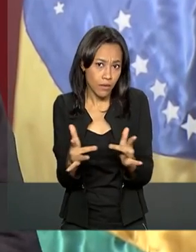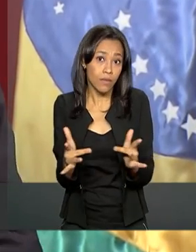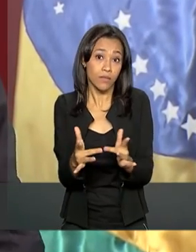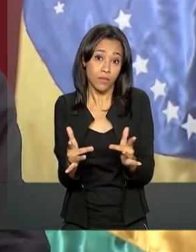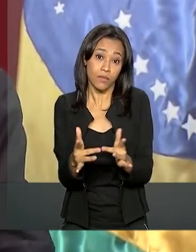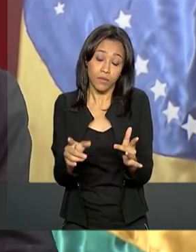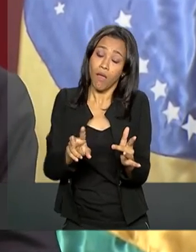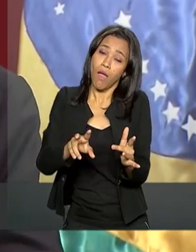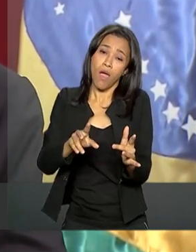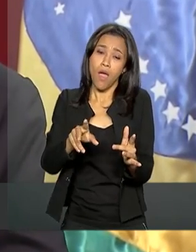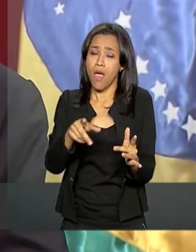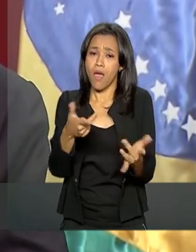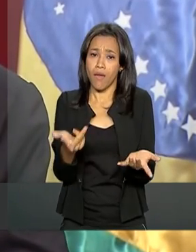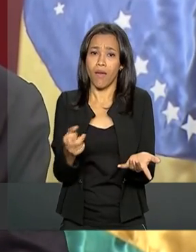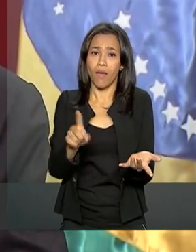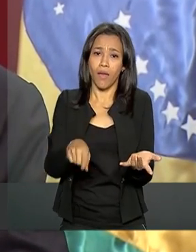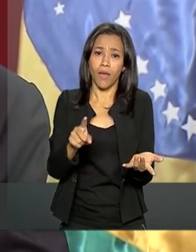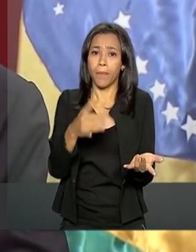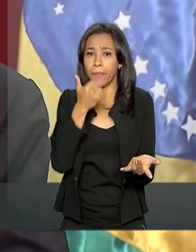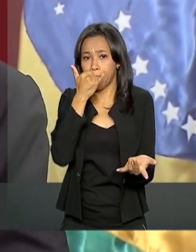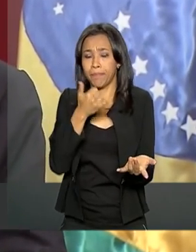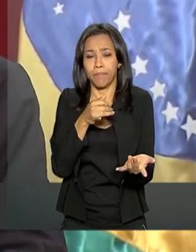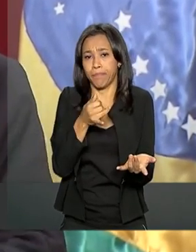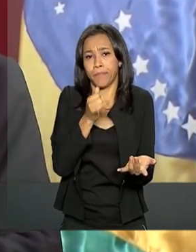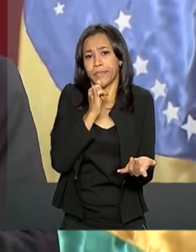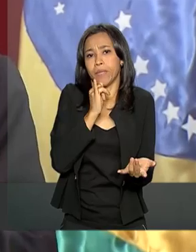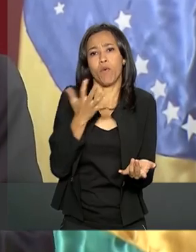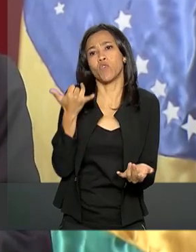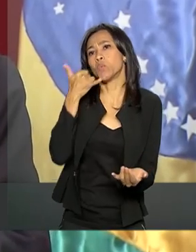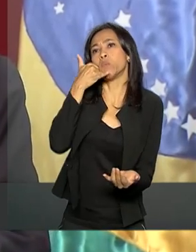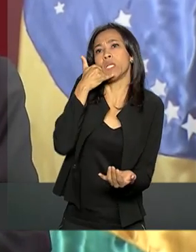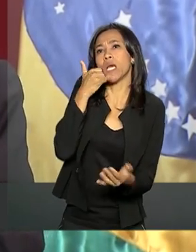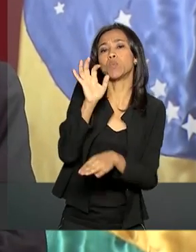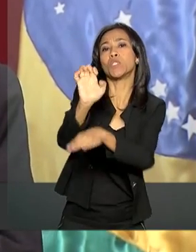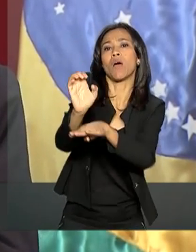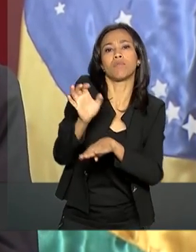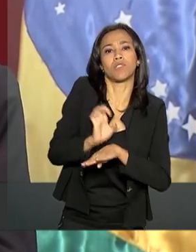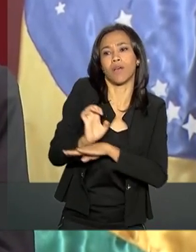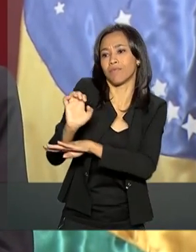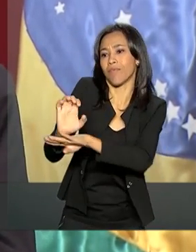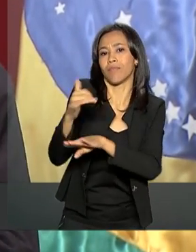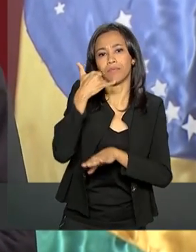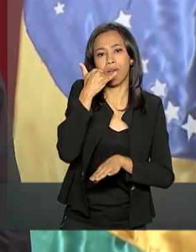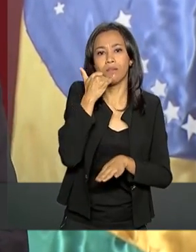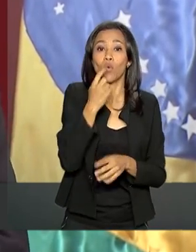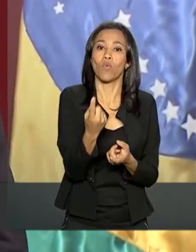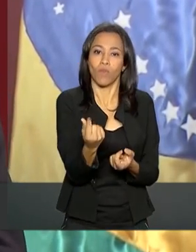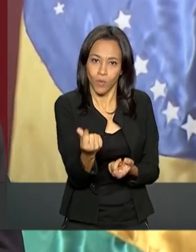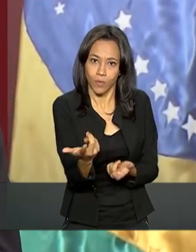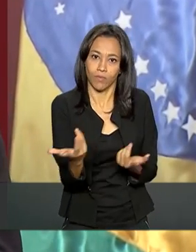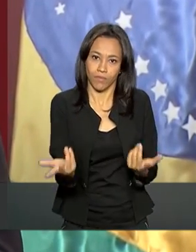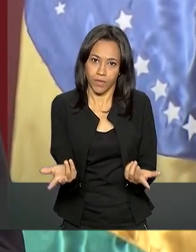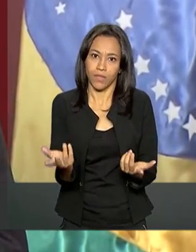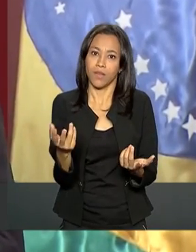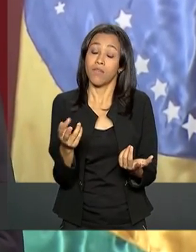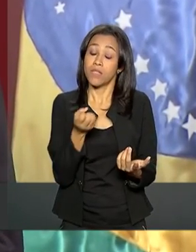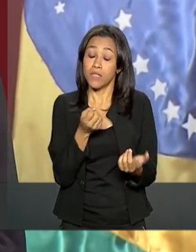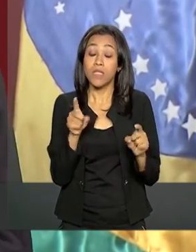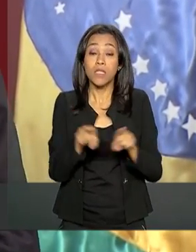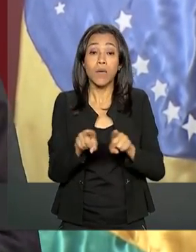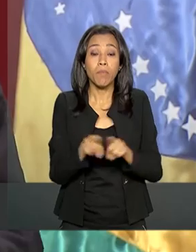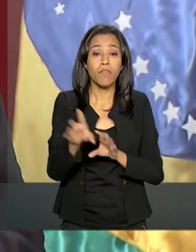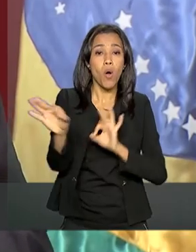considerada como um telefonema local. Vamos também estabelecer uma forte agenda